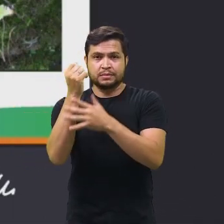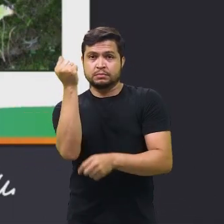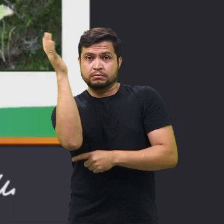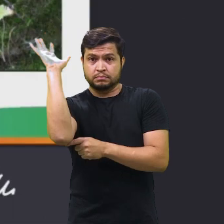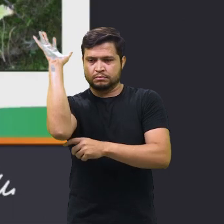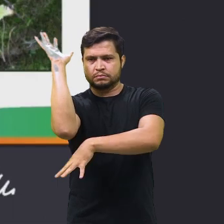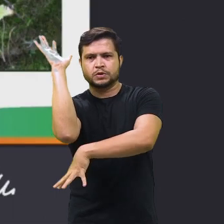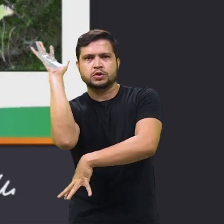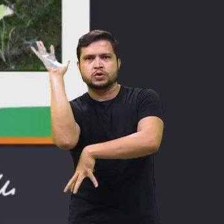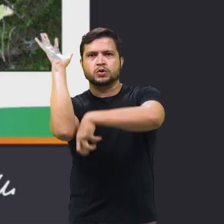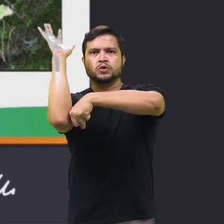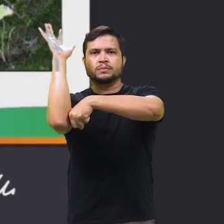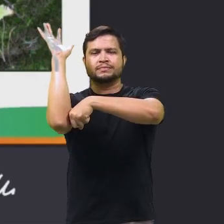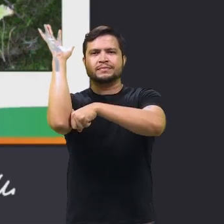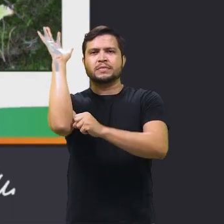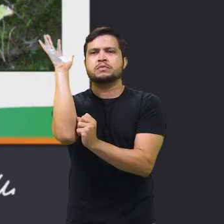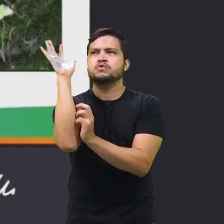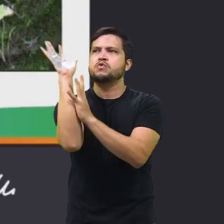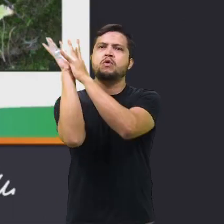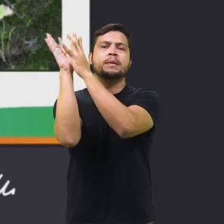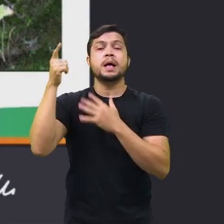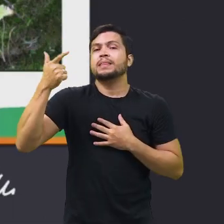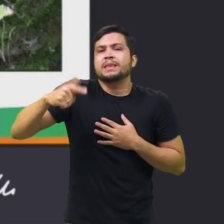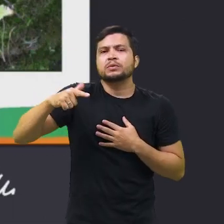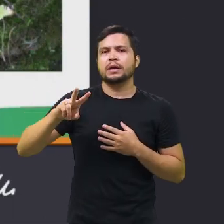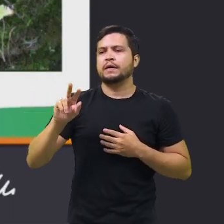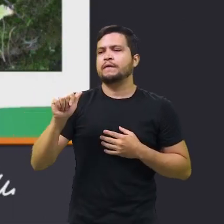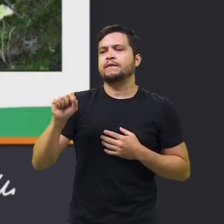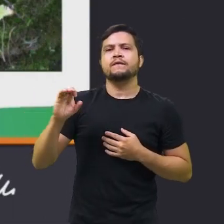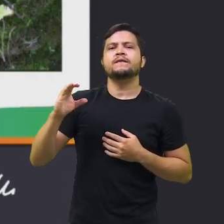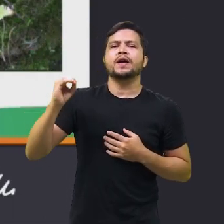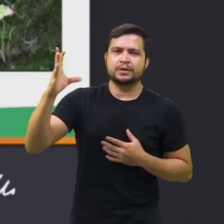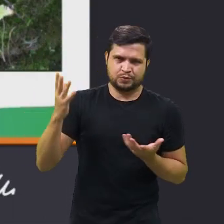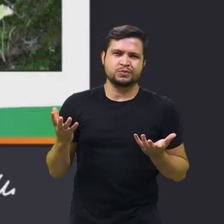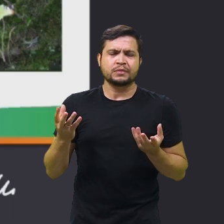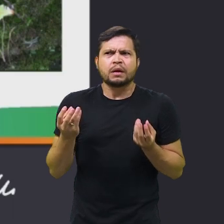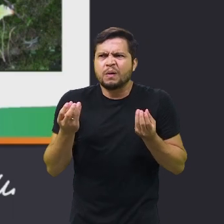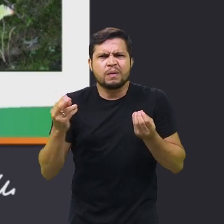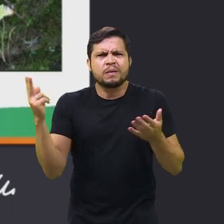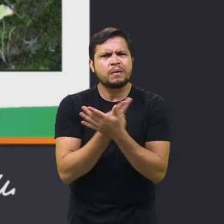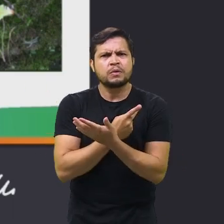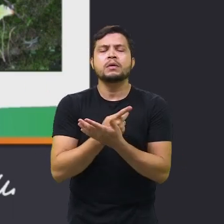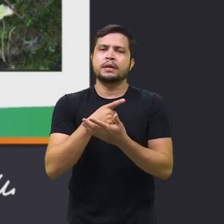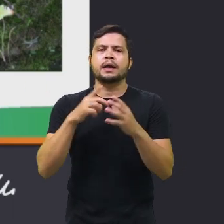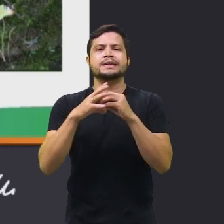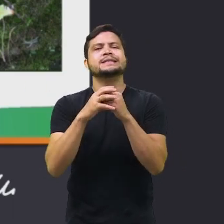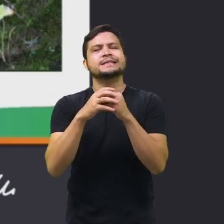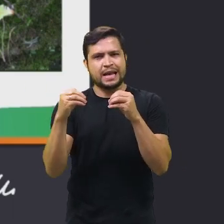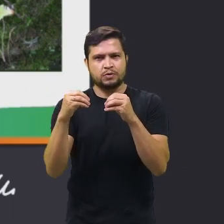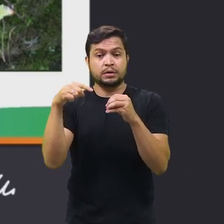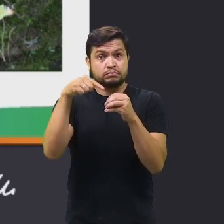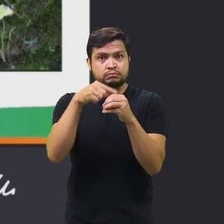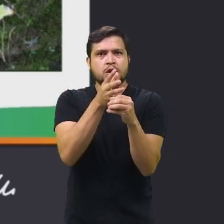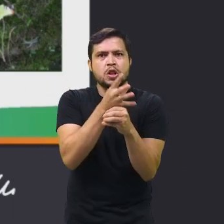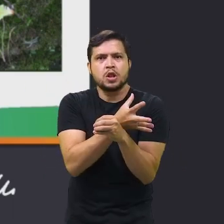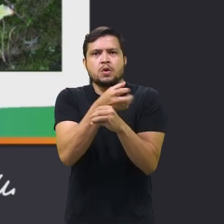órgãos, né? E aí esse transporte de água e de nutrientes, ele se dá mediante um processo de difusão célula